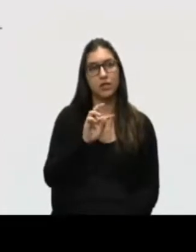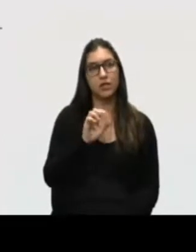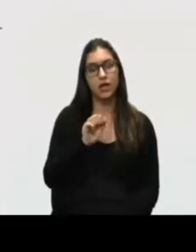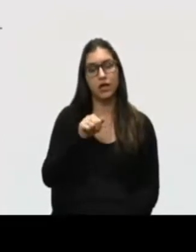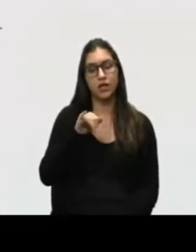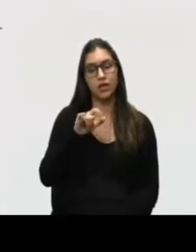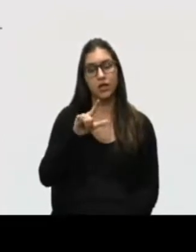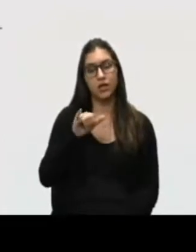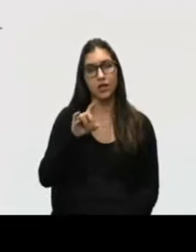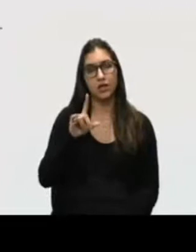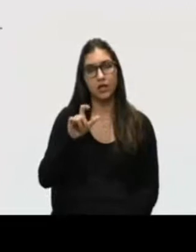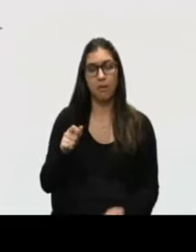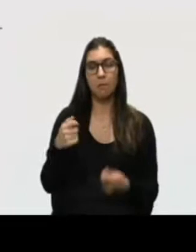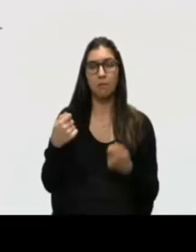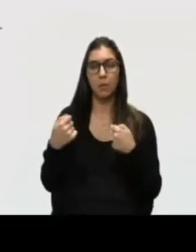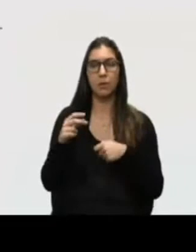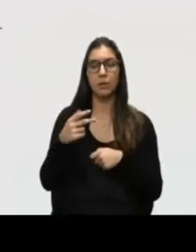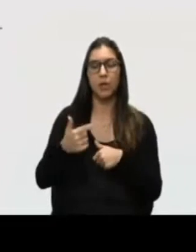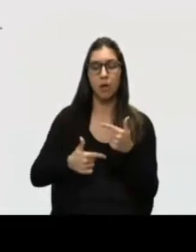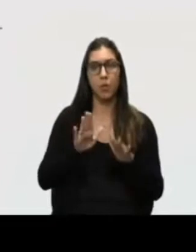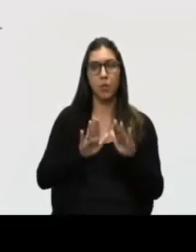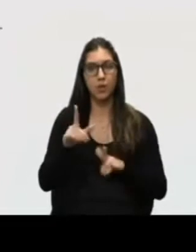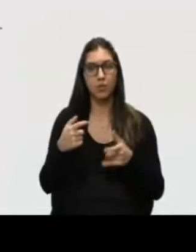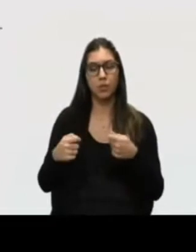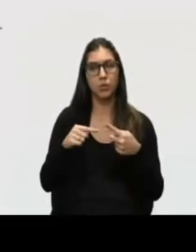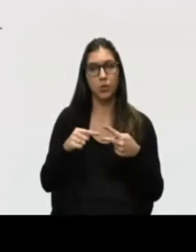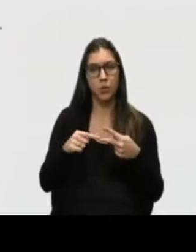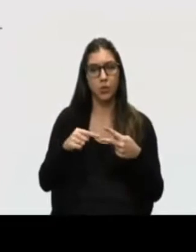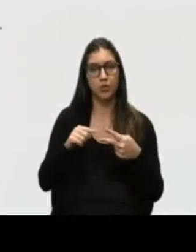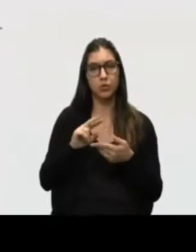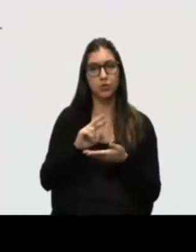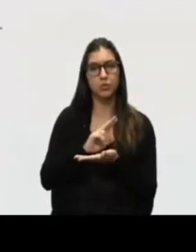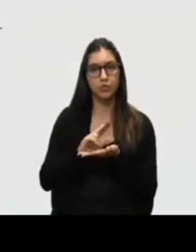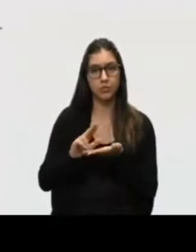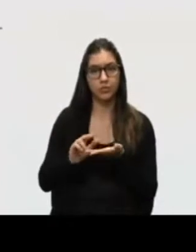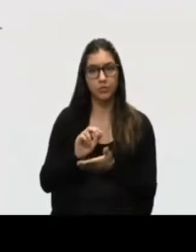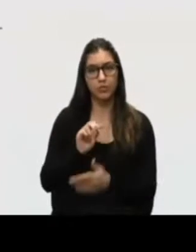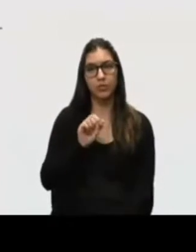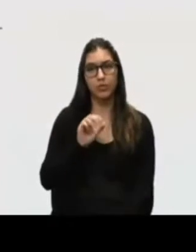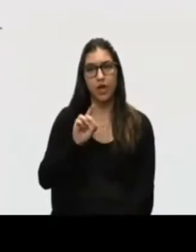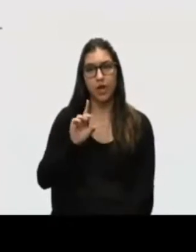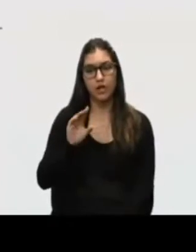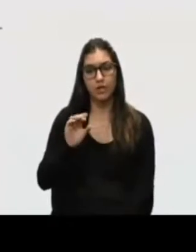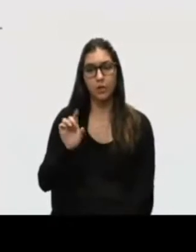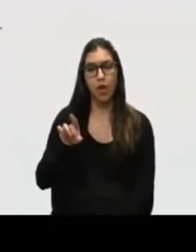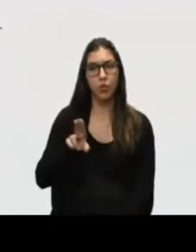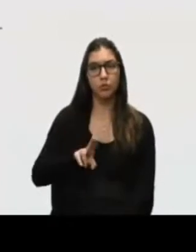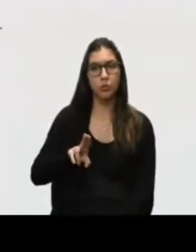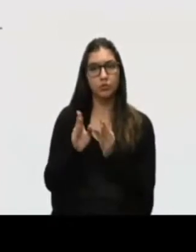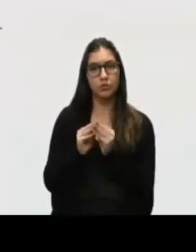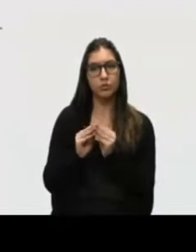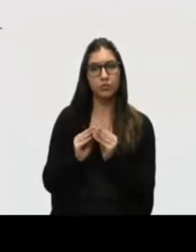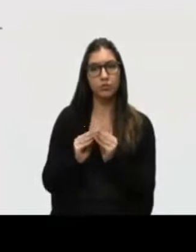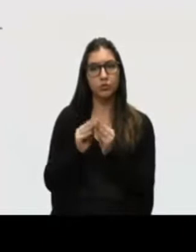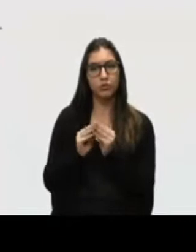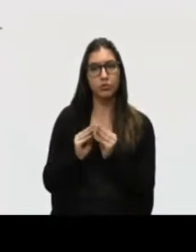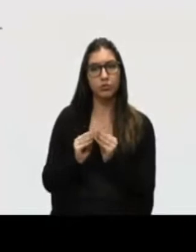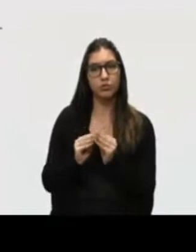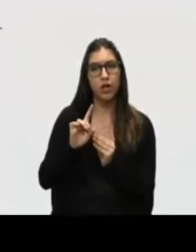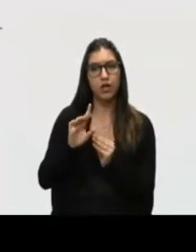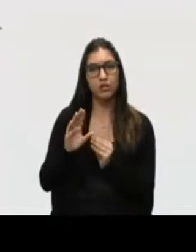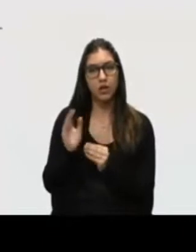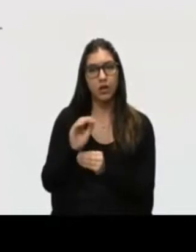importante trabalhar com cuidado com esses 2 compostos. O ácido salicílico ele é utilizado na síntese do ácido